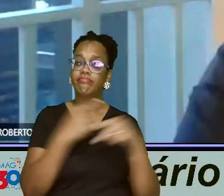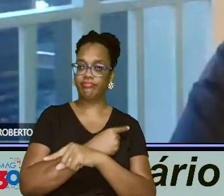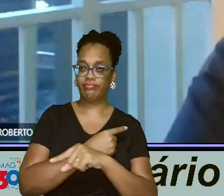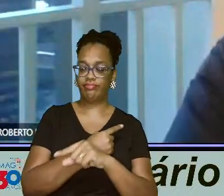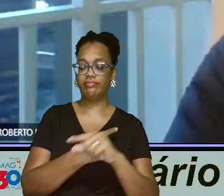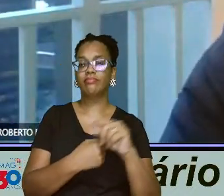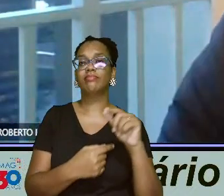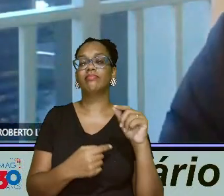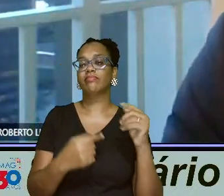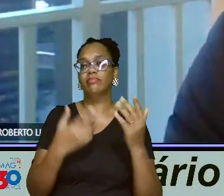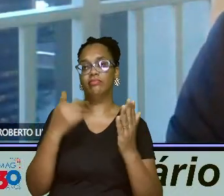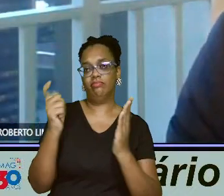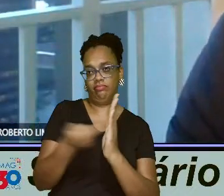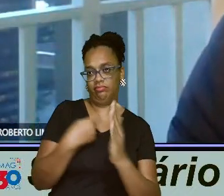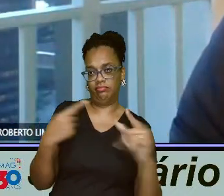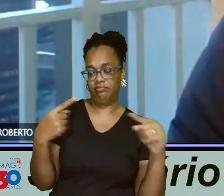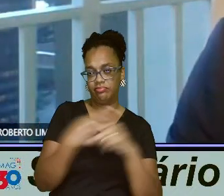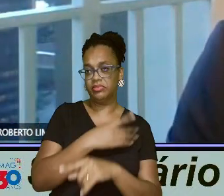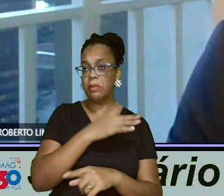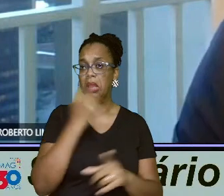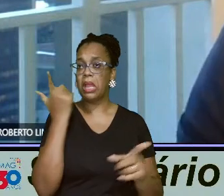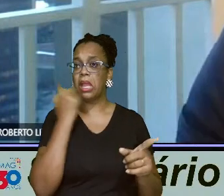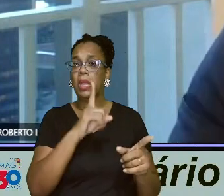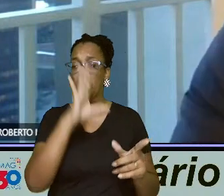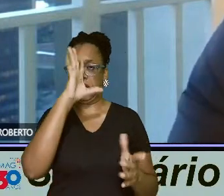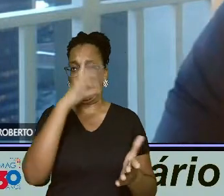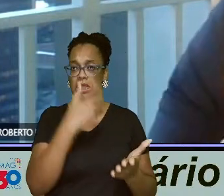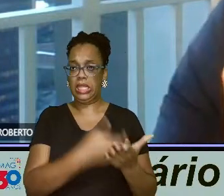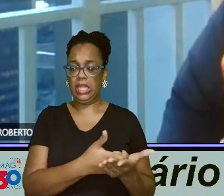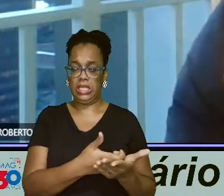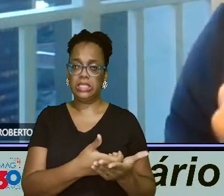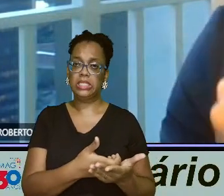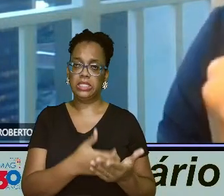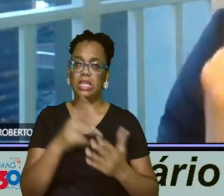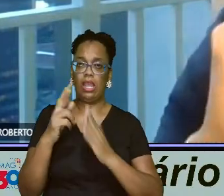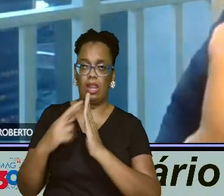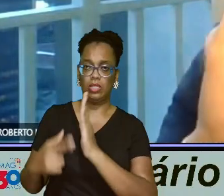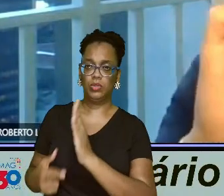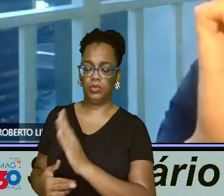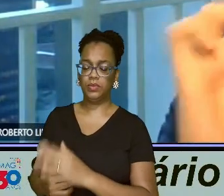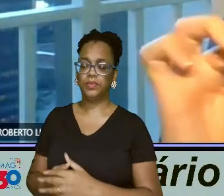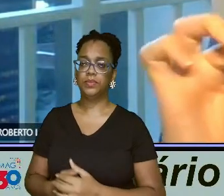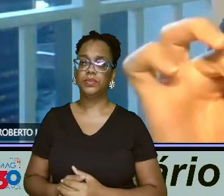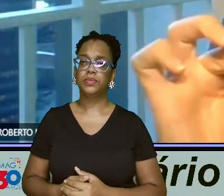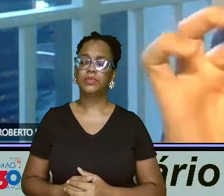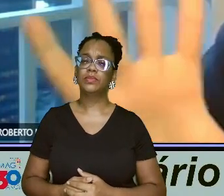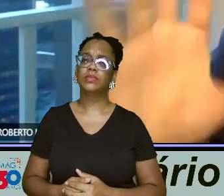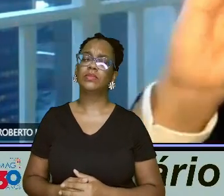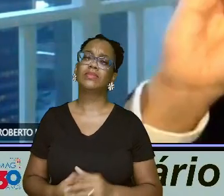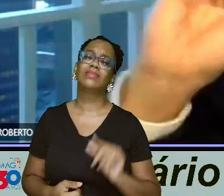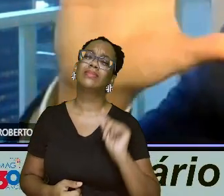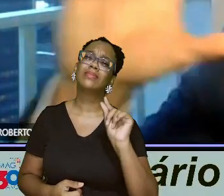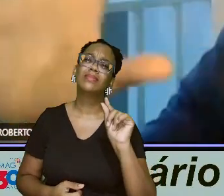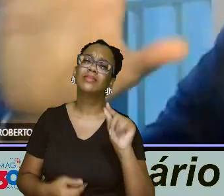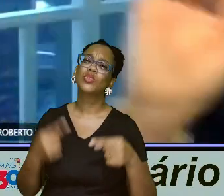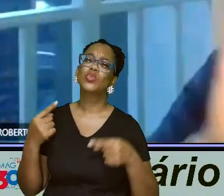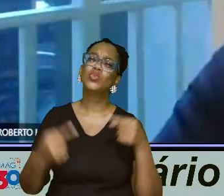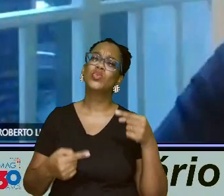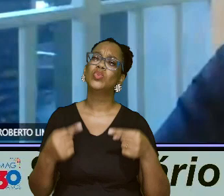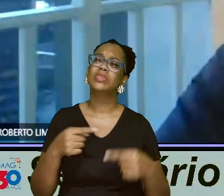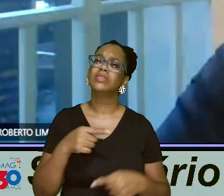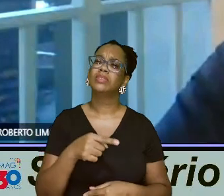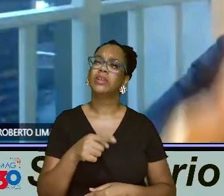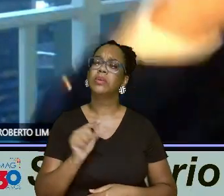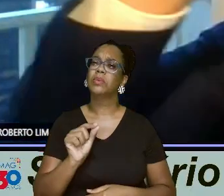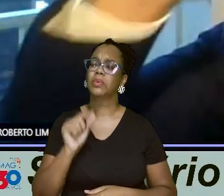mas ganhou a tese do ministro relator. E o que estava em discussão lá? Né? O artigo 40